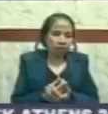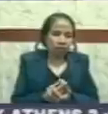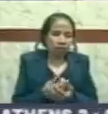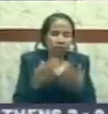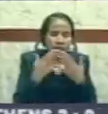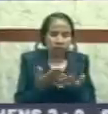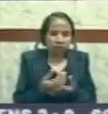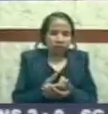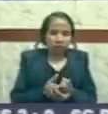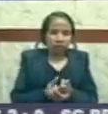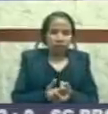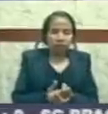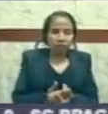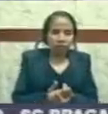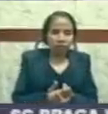Obrigado.